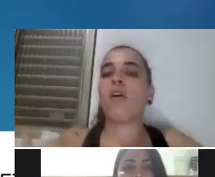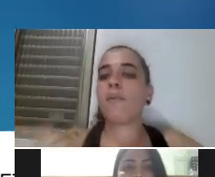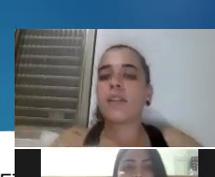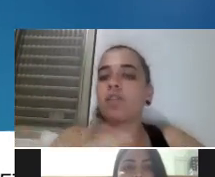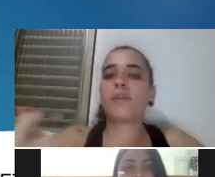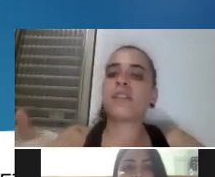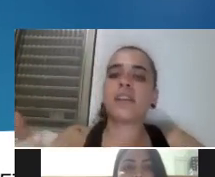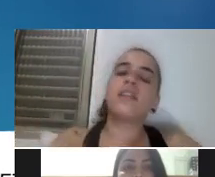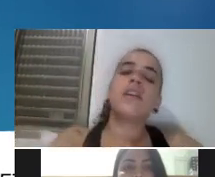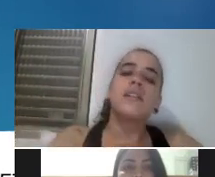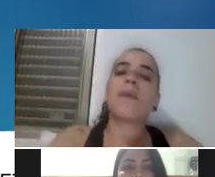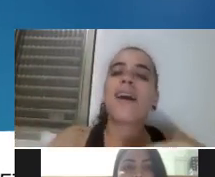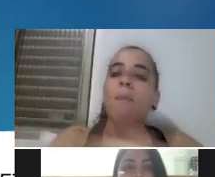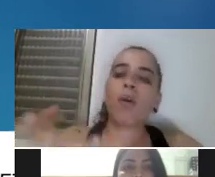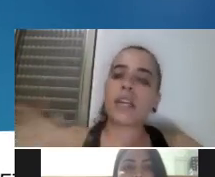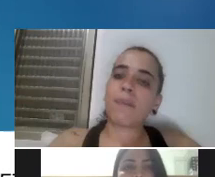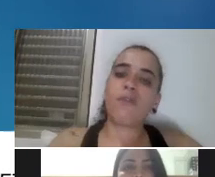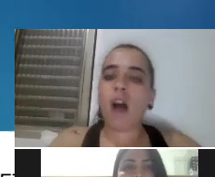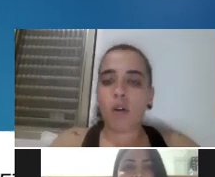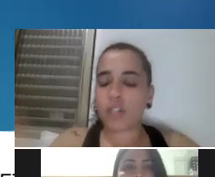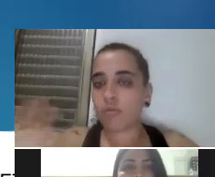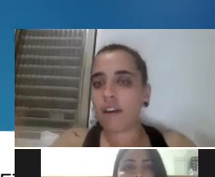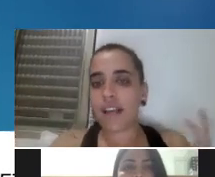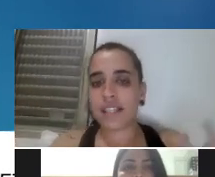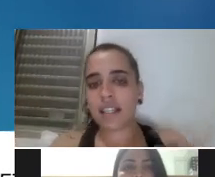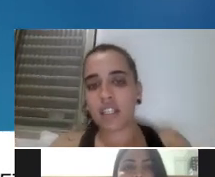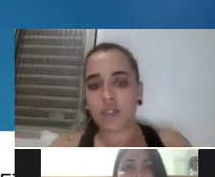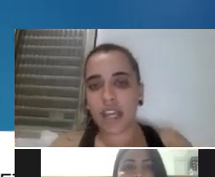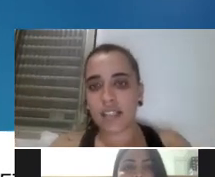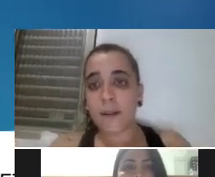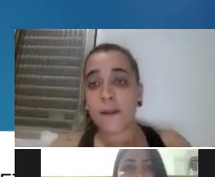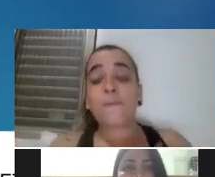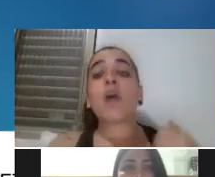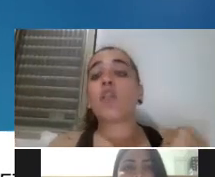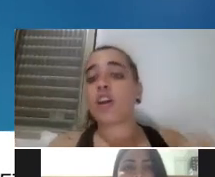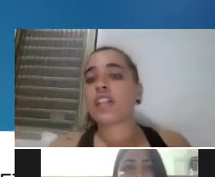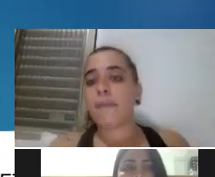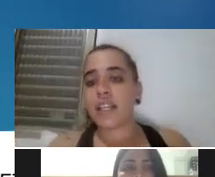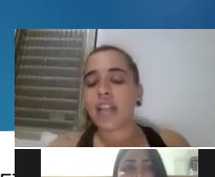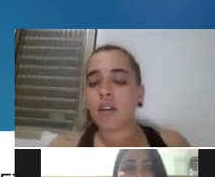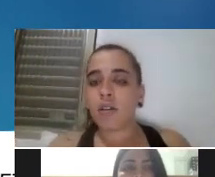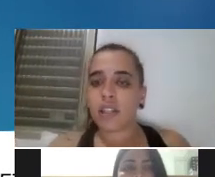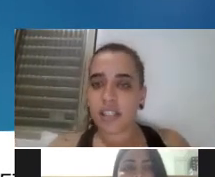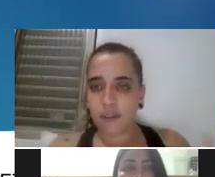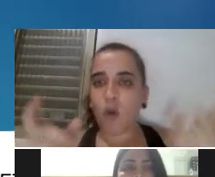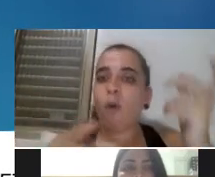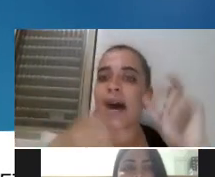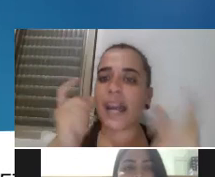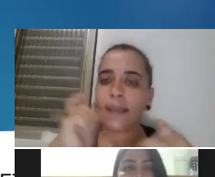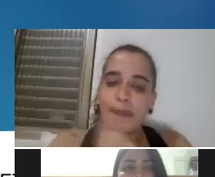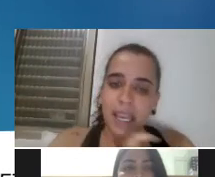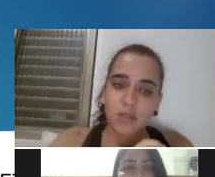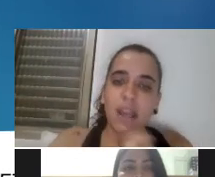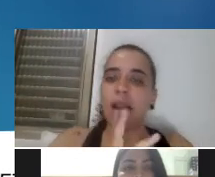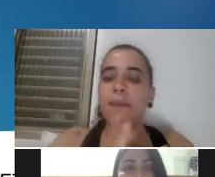concretos da obra, então, tipo assim, você pegar um pouquinho para forrar o chão não vai fazer tanta diferença. Logicamente, a lona, se for